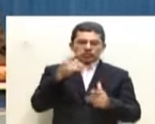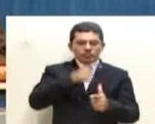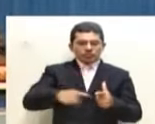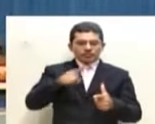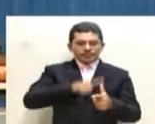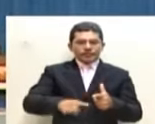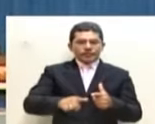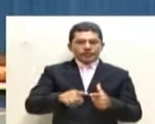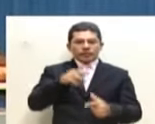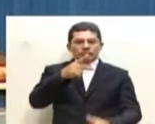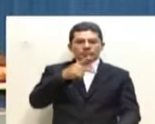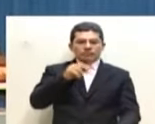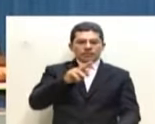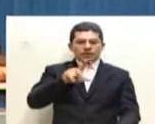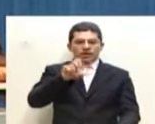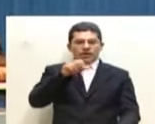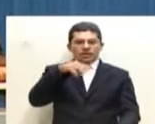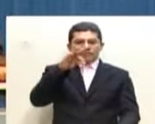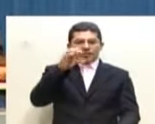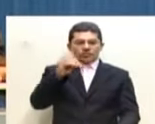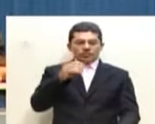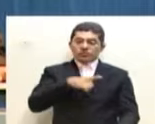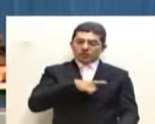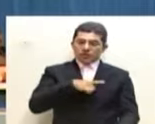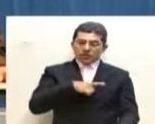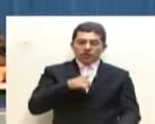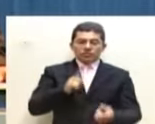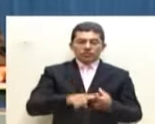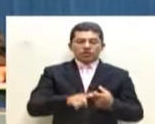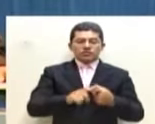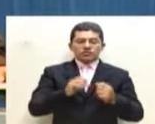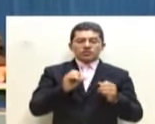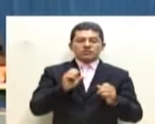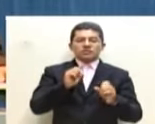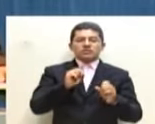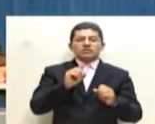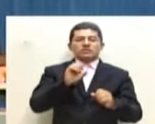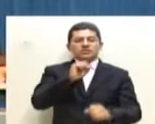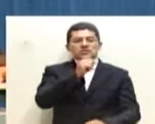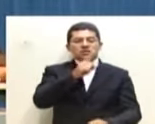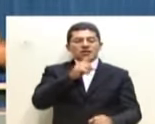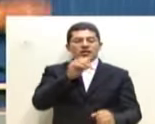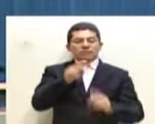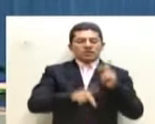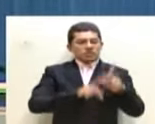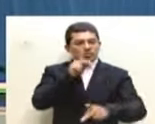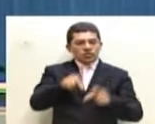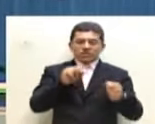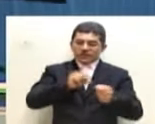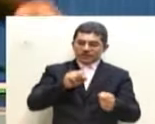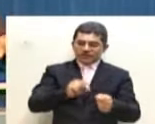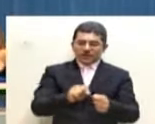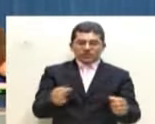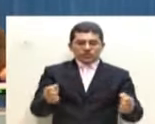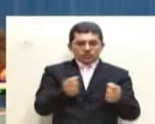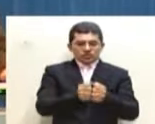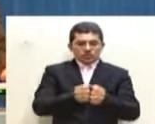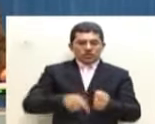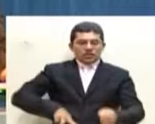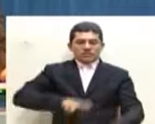o Parlamento tem, porque é feito de pessoas que expressam exatamente o que é a